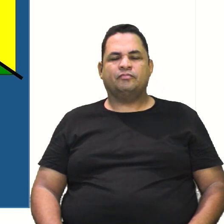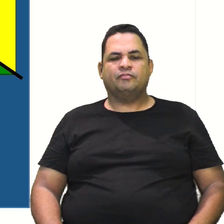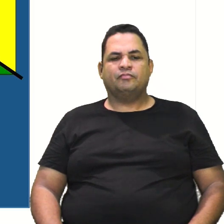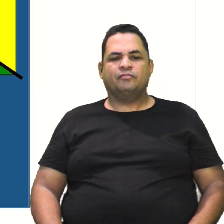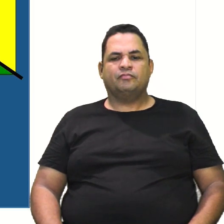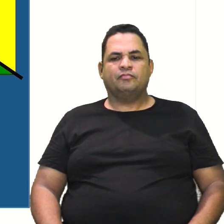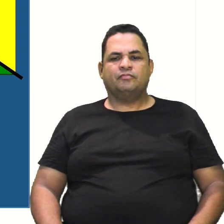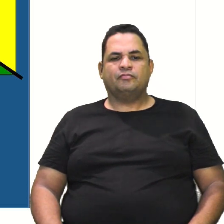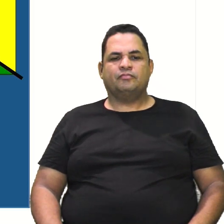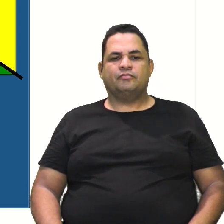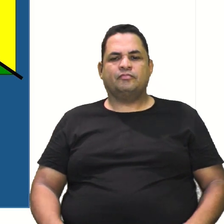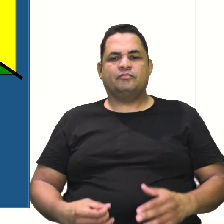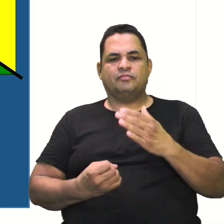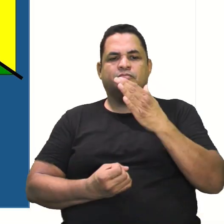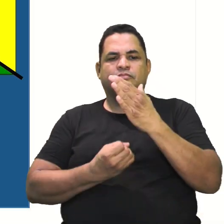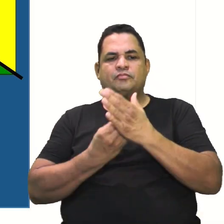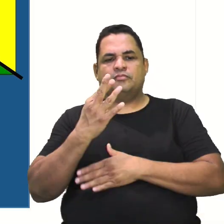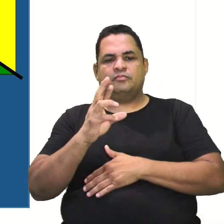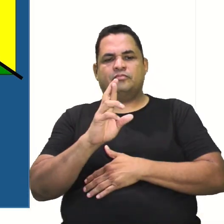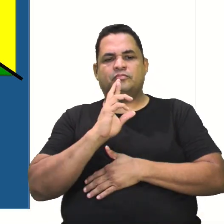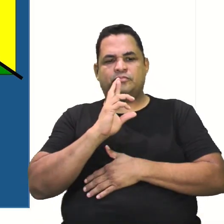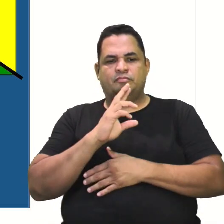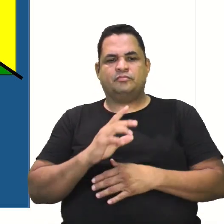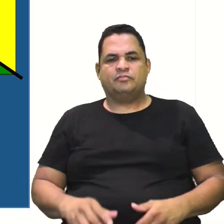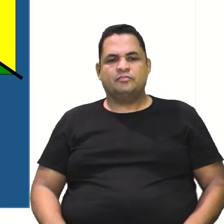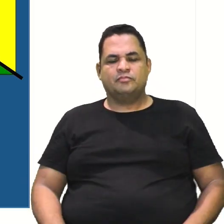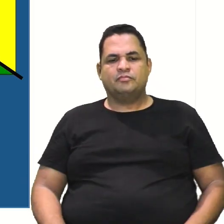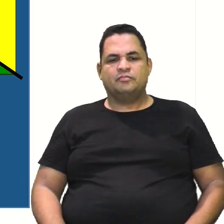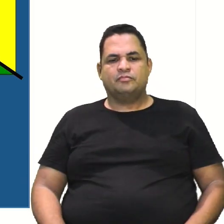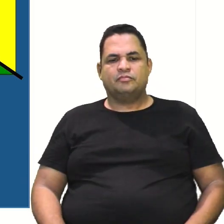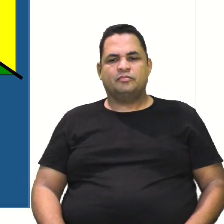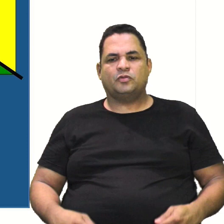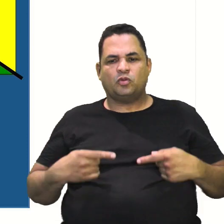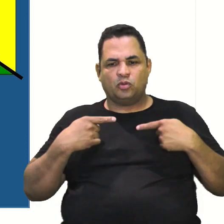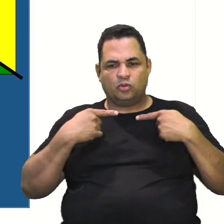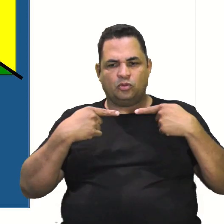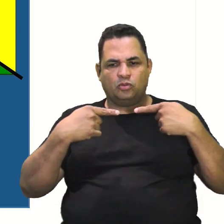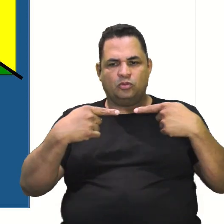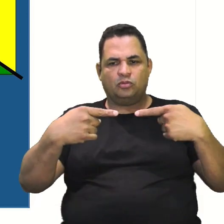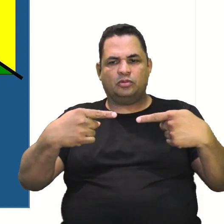Olha, apareceu a resposta já, retas